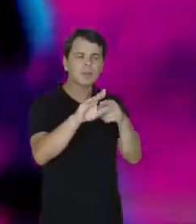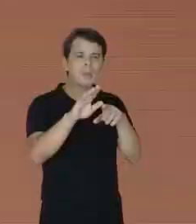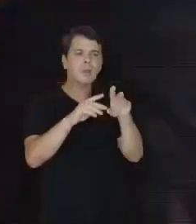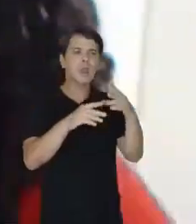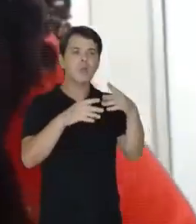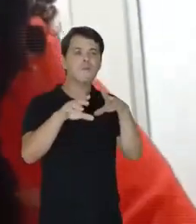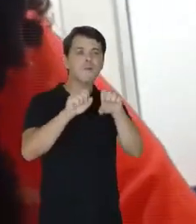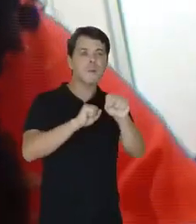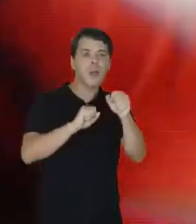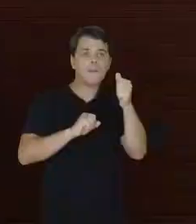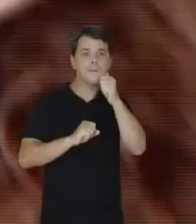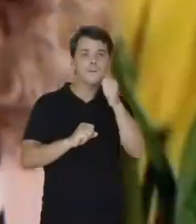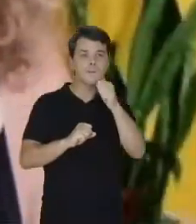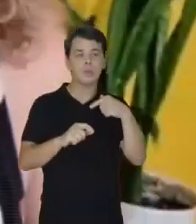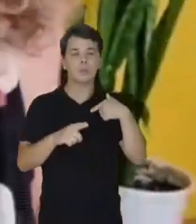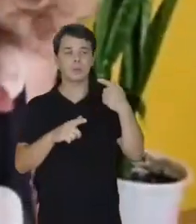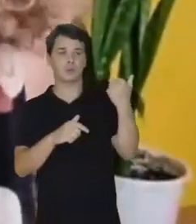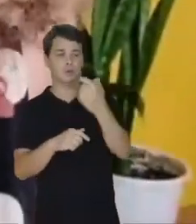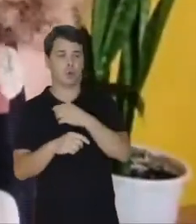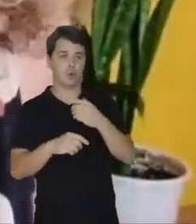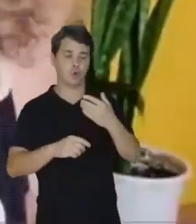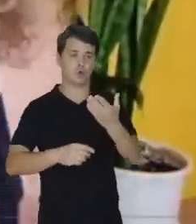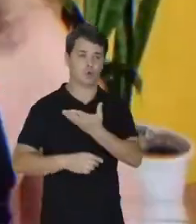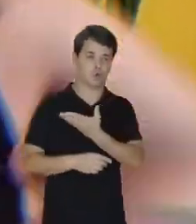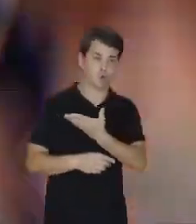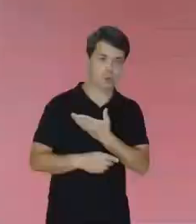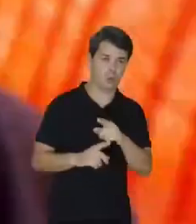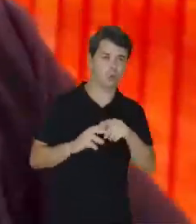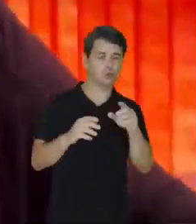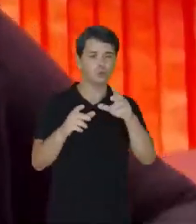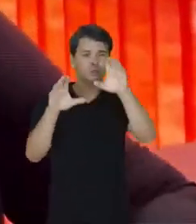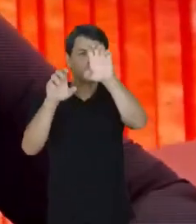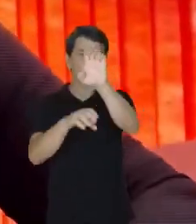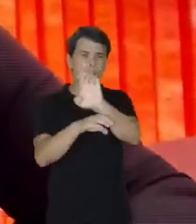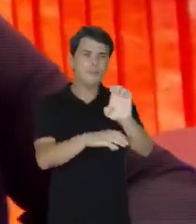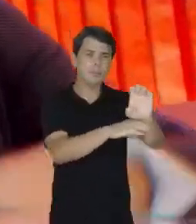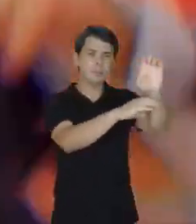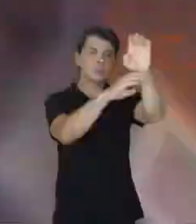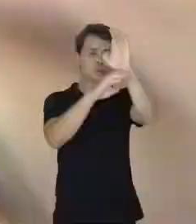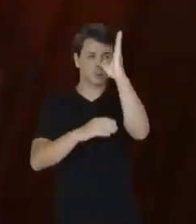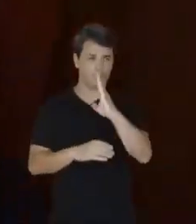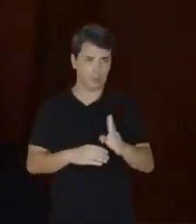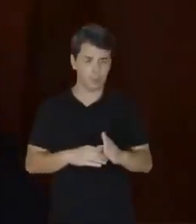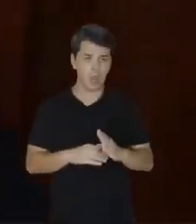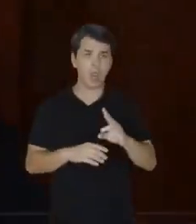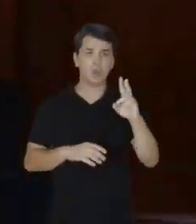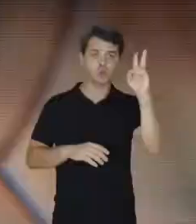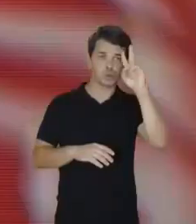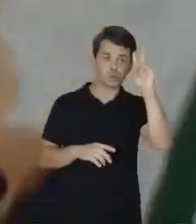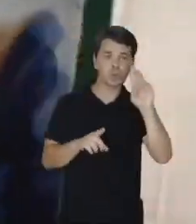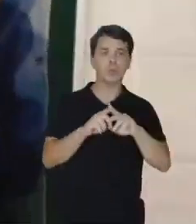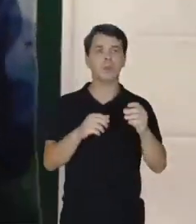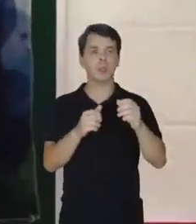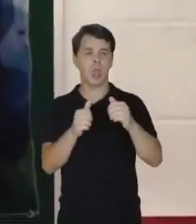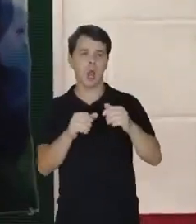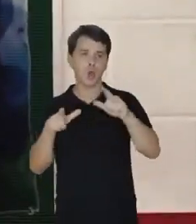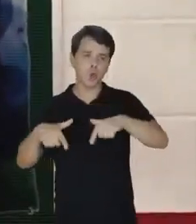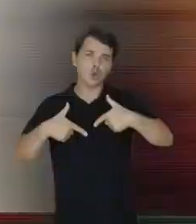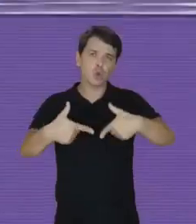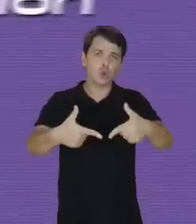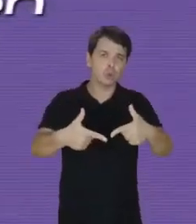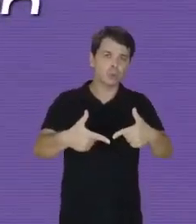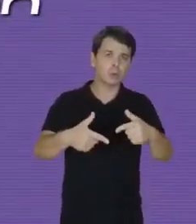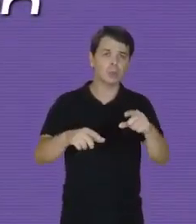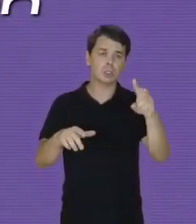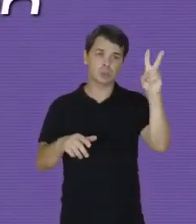disputa política. Por isso, convidamos companheiras de todos os cantos do país para compartilhar suas histórias e trajetórias com a gente. Então anota